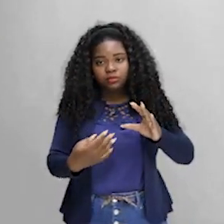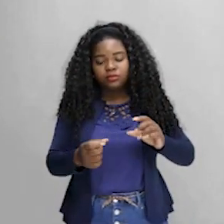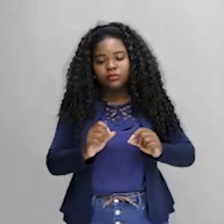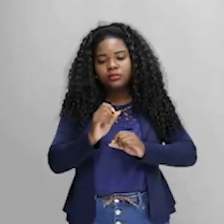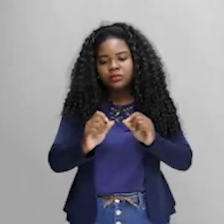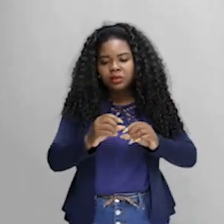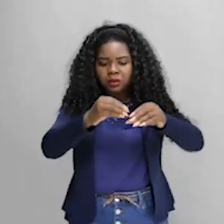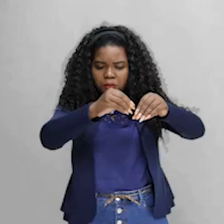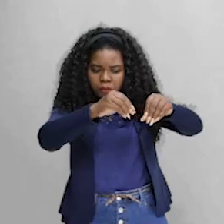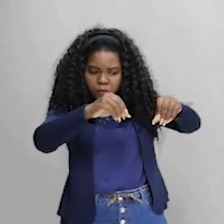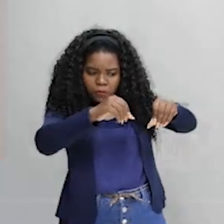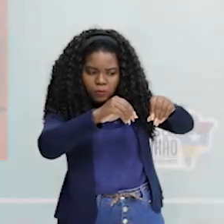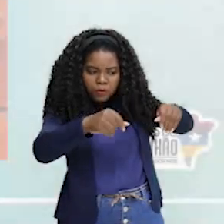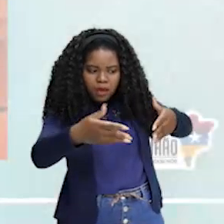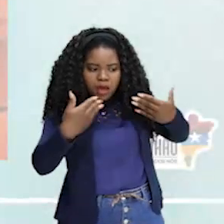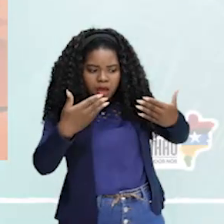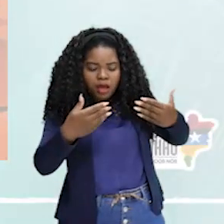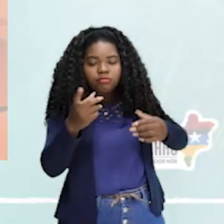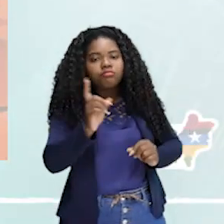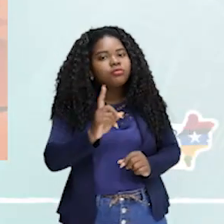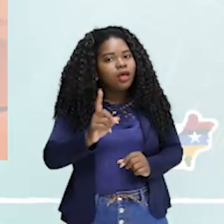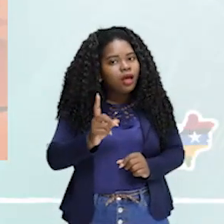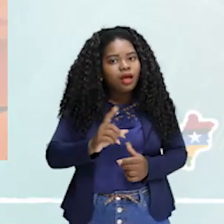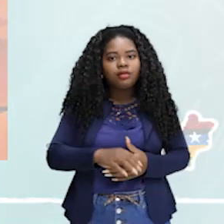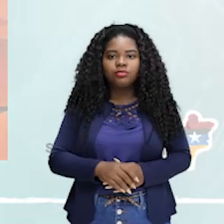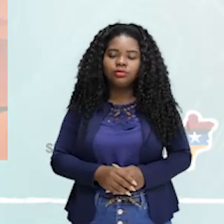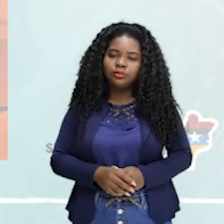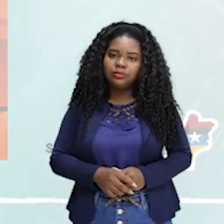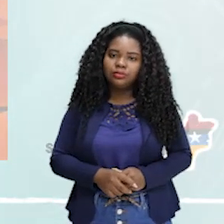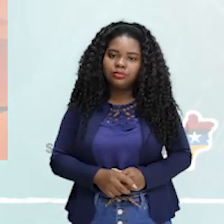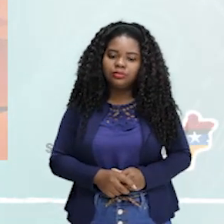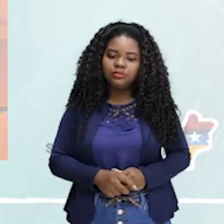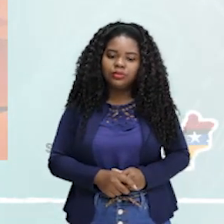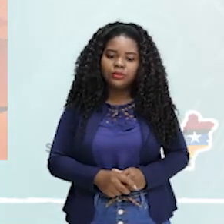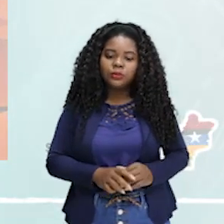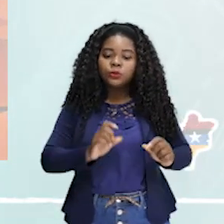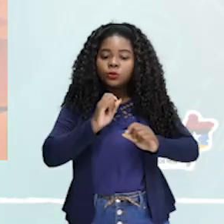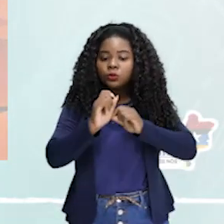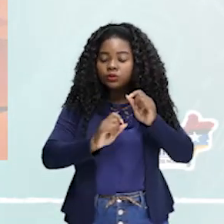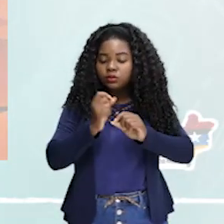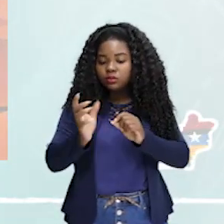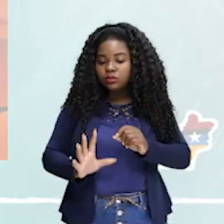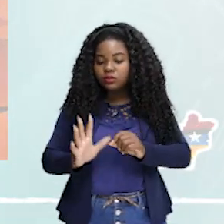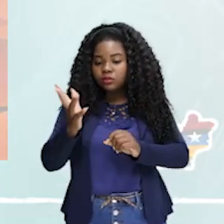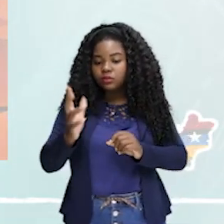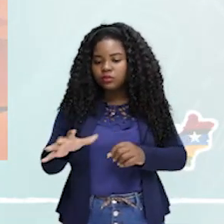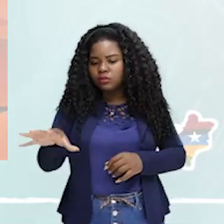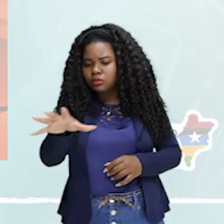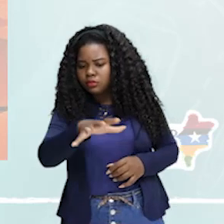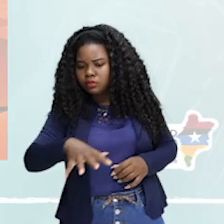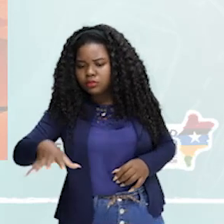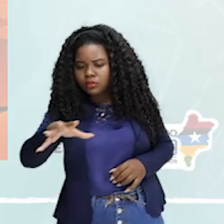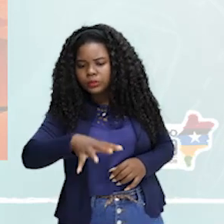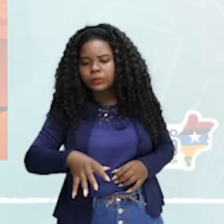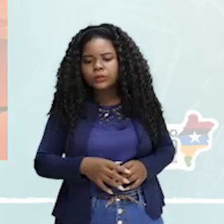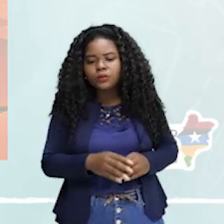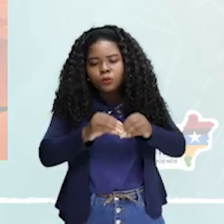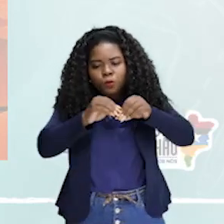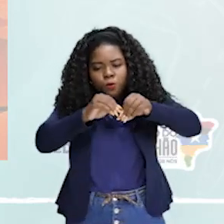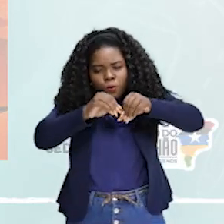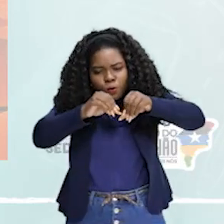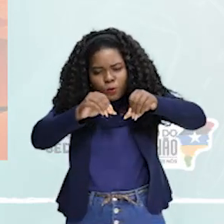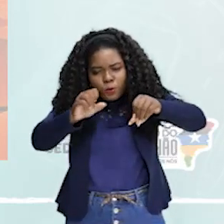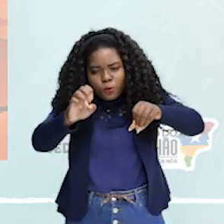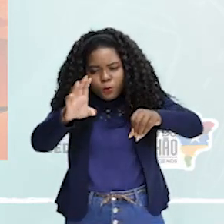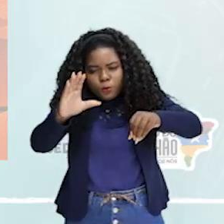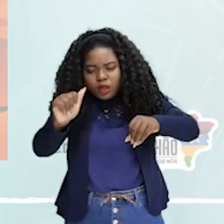não é areia, não é calor, mas é baixo índice pluviométrico. O que faz com que essas regiões fiquem assim extremamente secas é porque